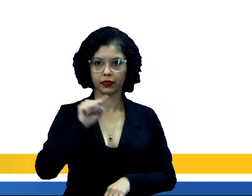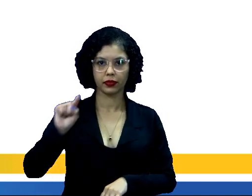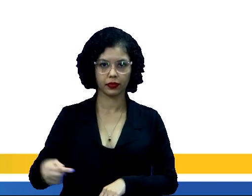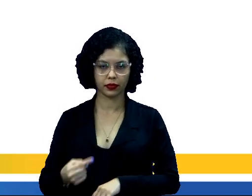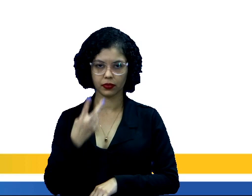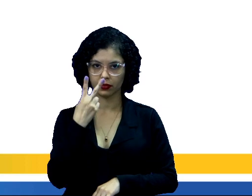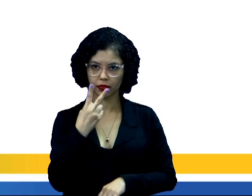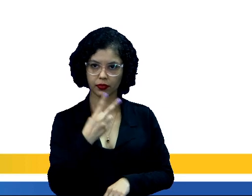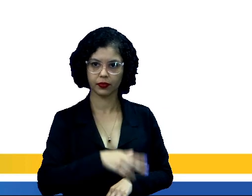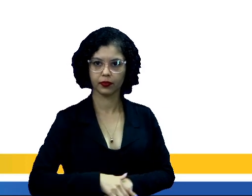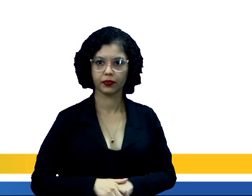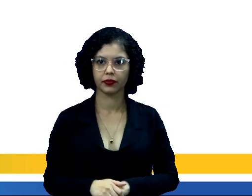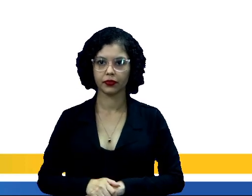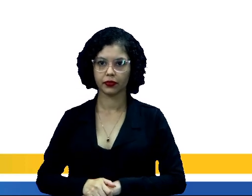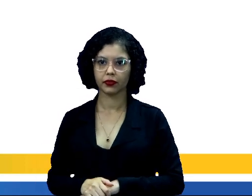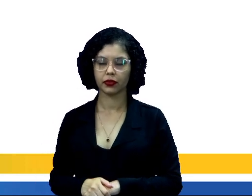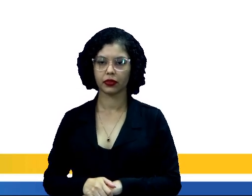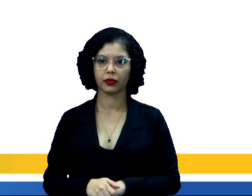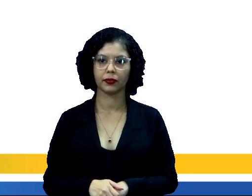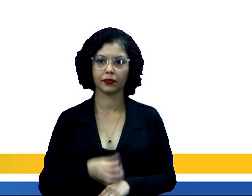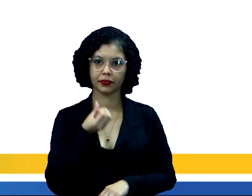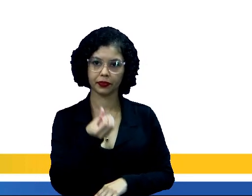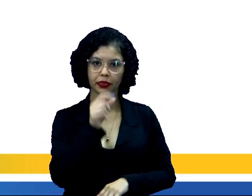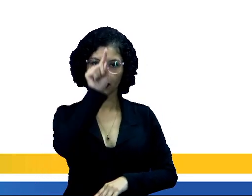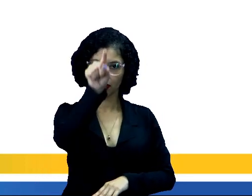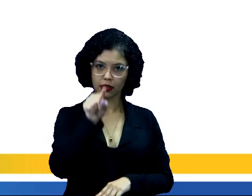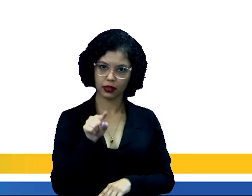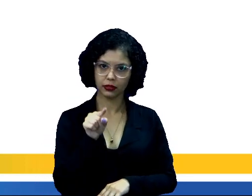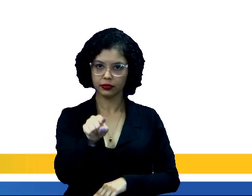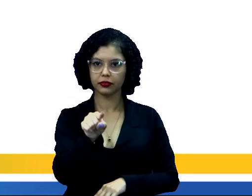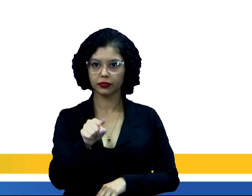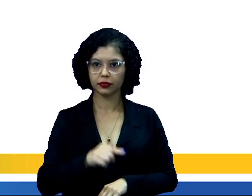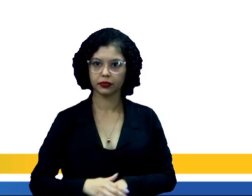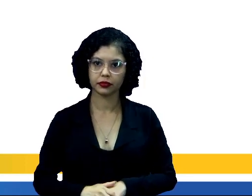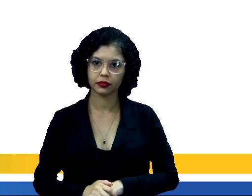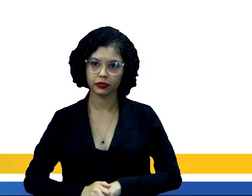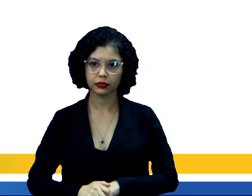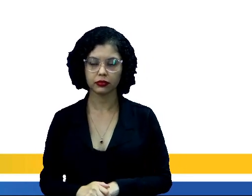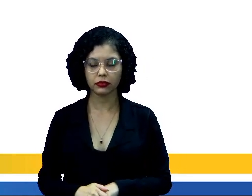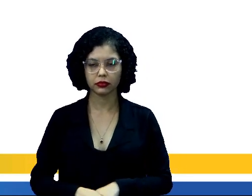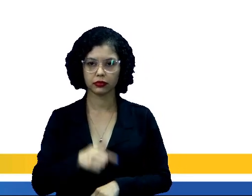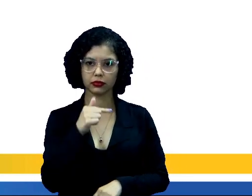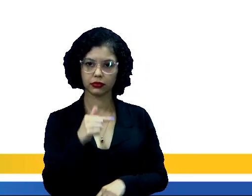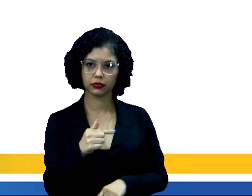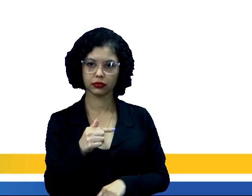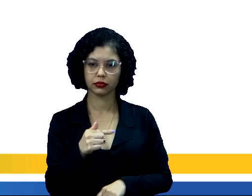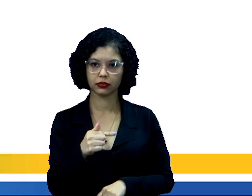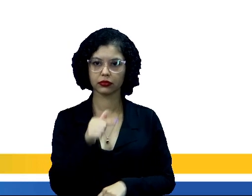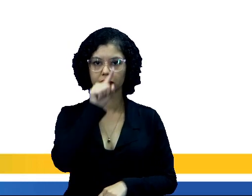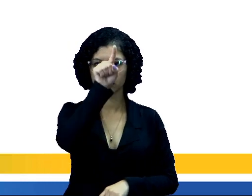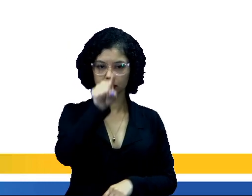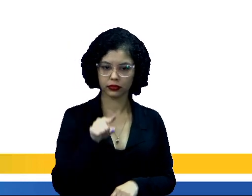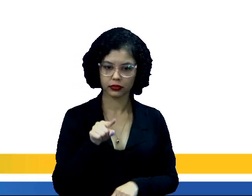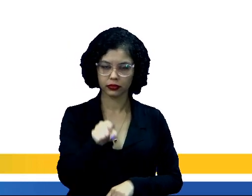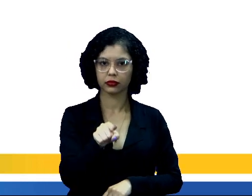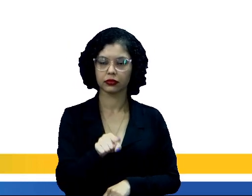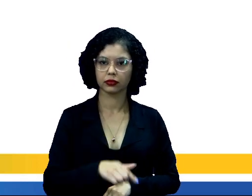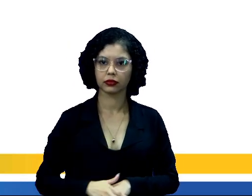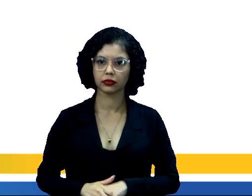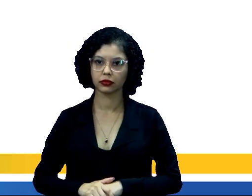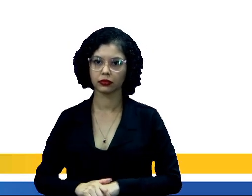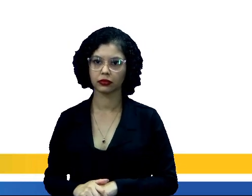apenas 2 vírgulas. Número 6, ponto de exclamação. Número